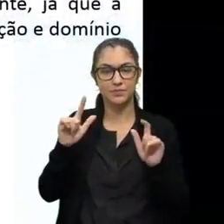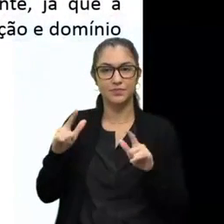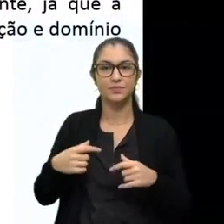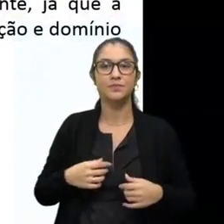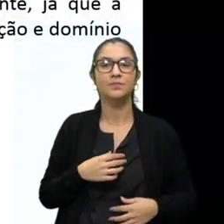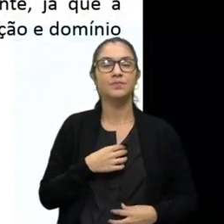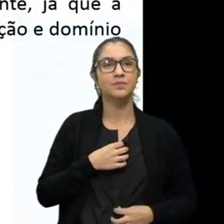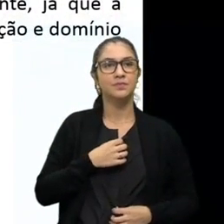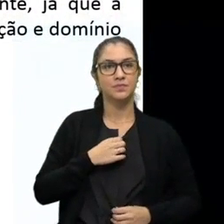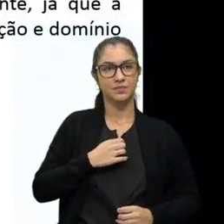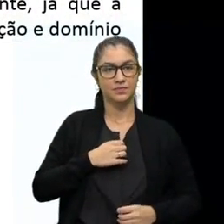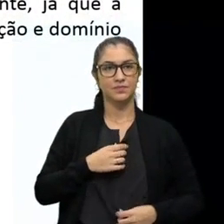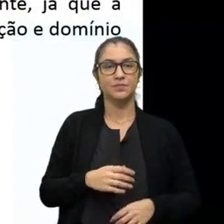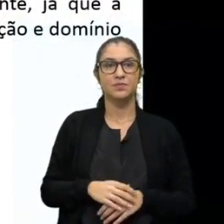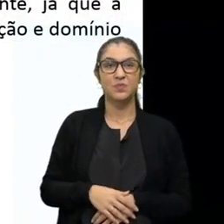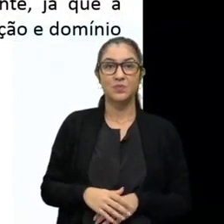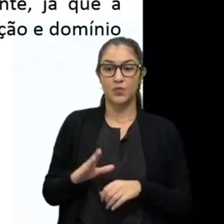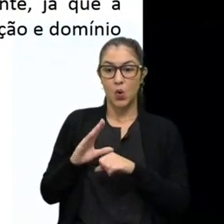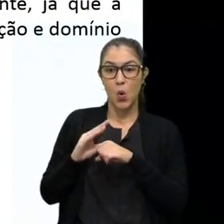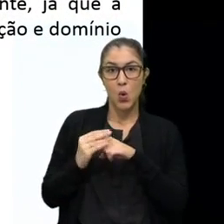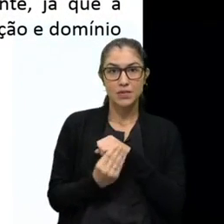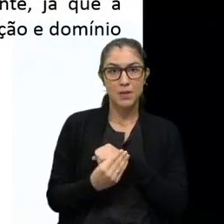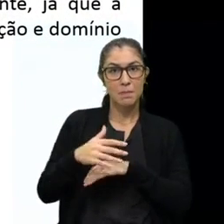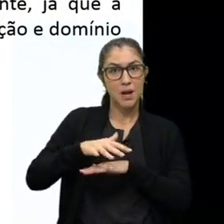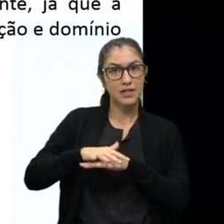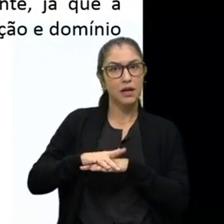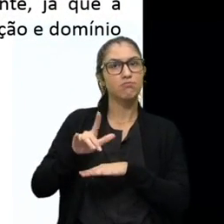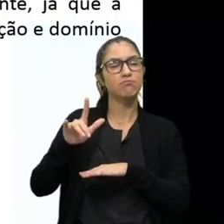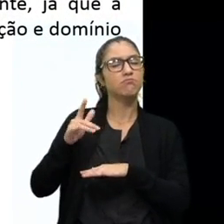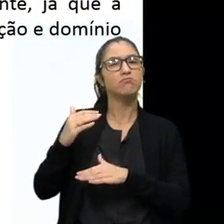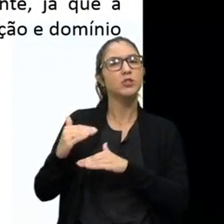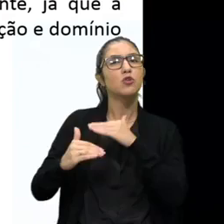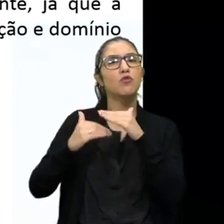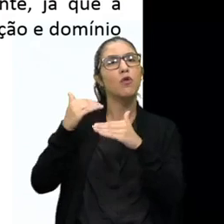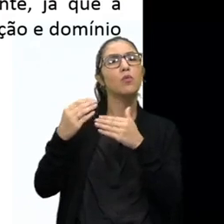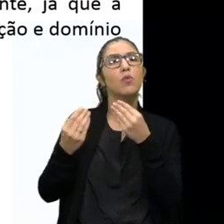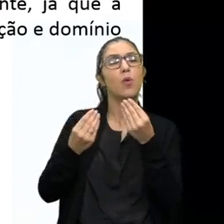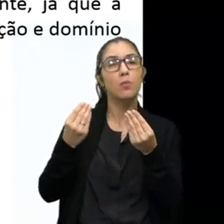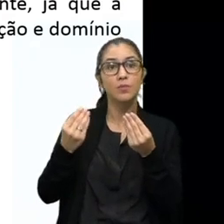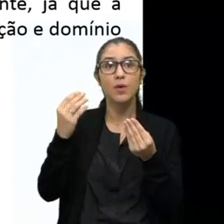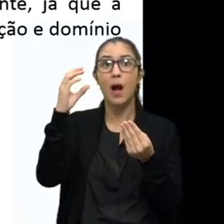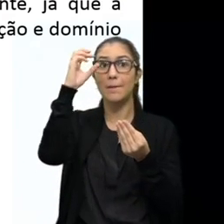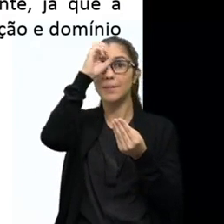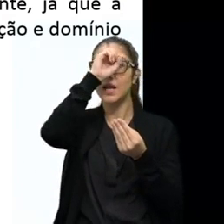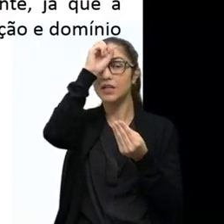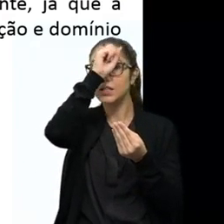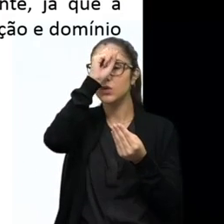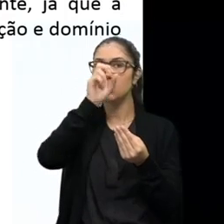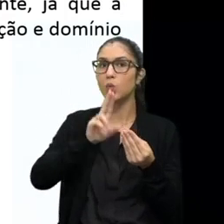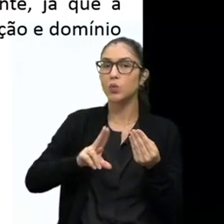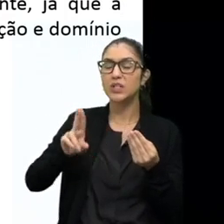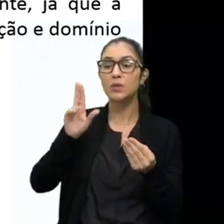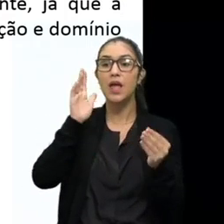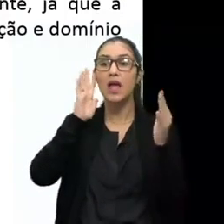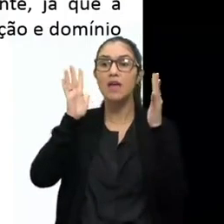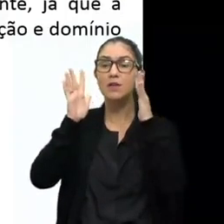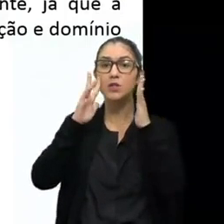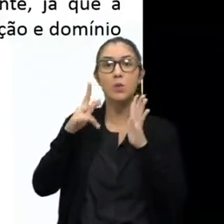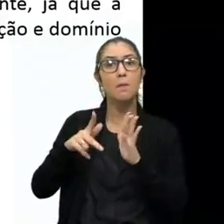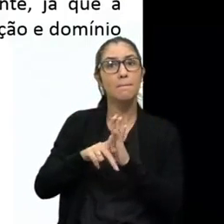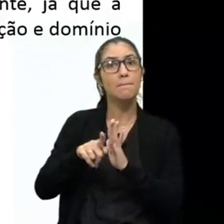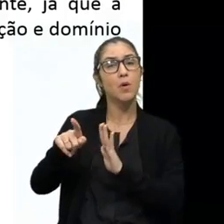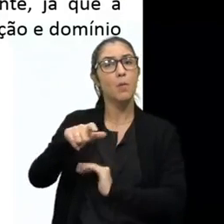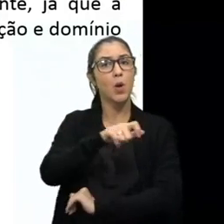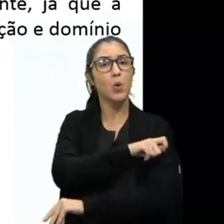comigo. O conhecimento matemático, ele é desenvolvido, aprendido, através da reflexão que o próprio